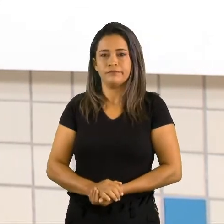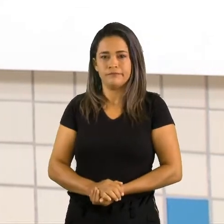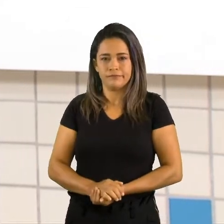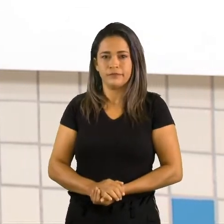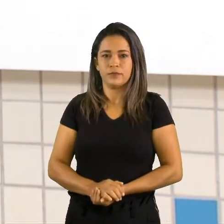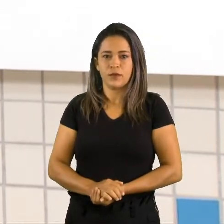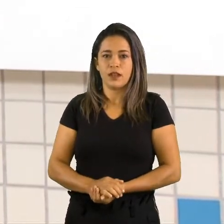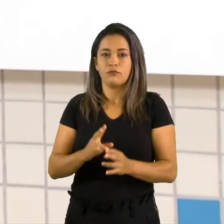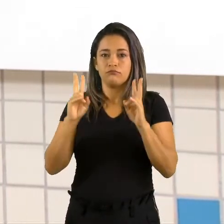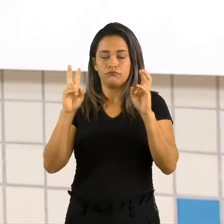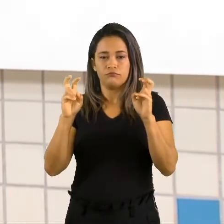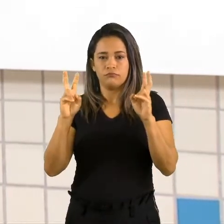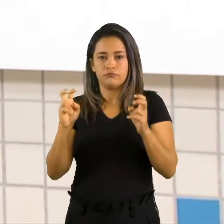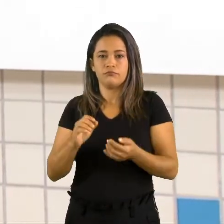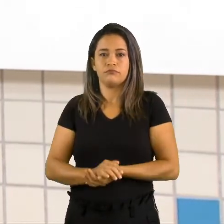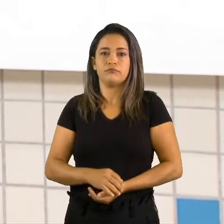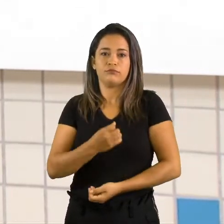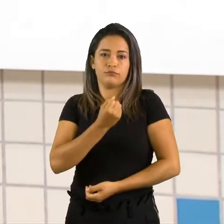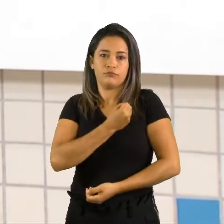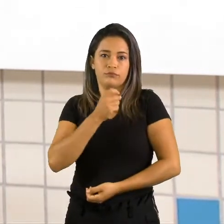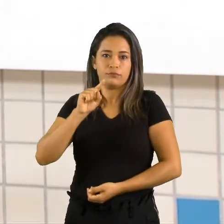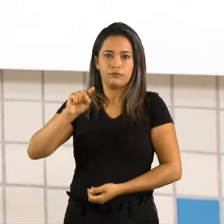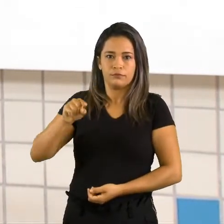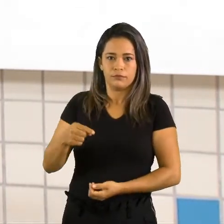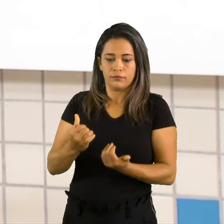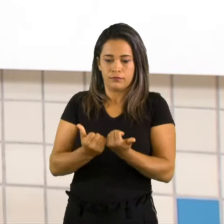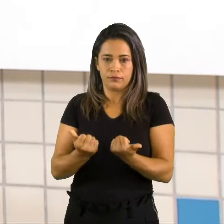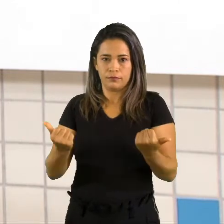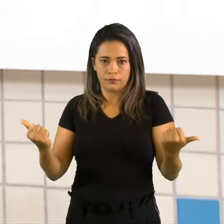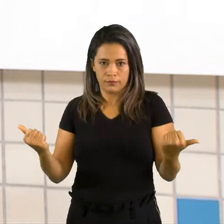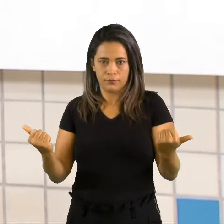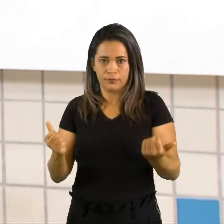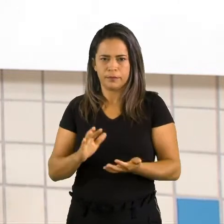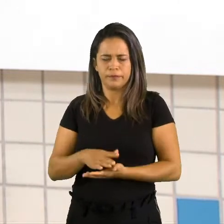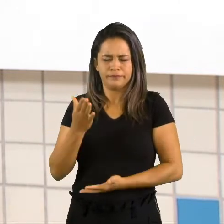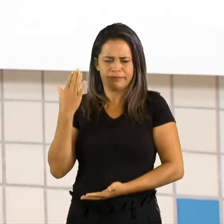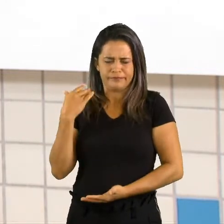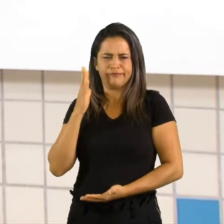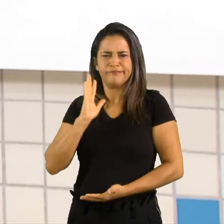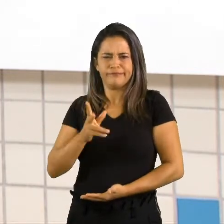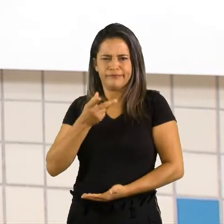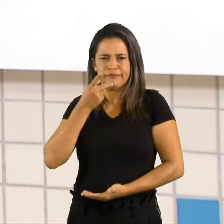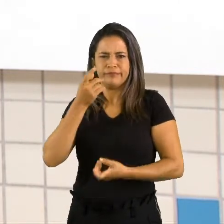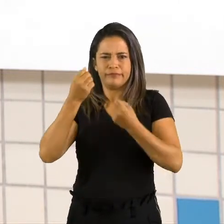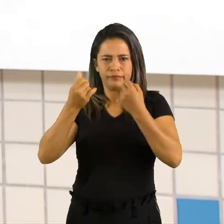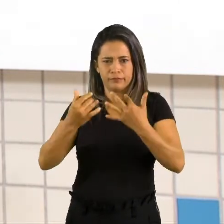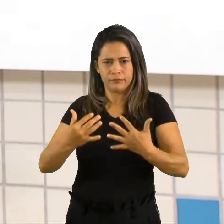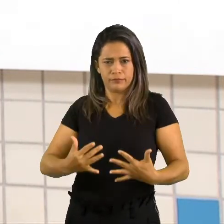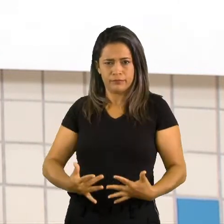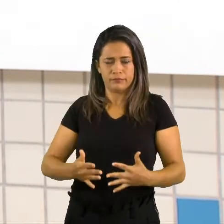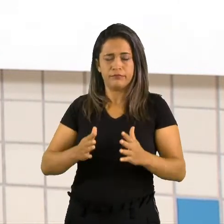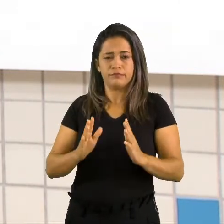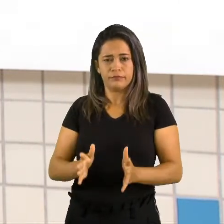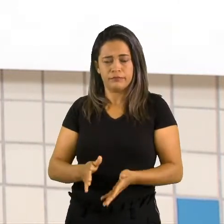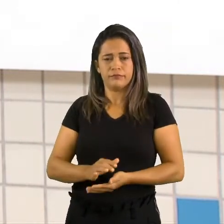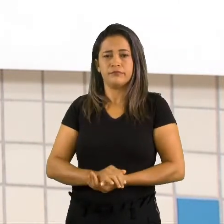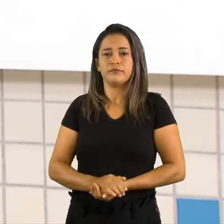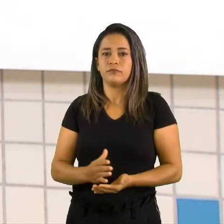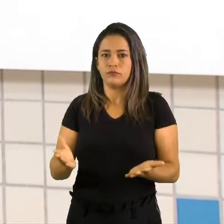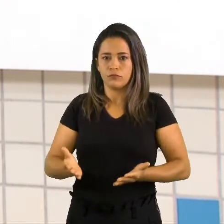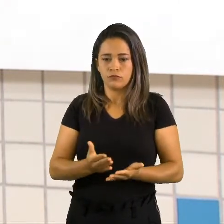aos números decimais na reta numérica. A aula passada nós falamos sobre os números decimais na reta numérica e hoje nós